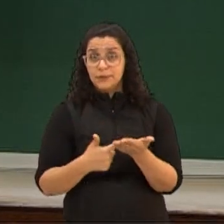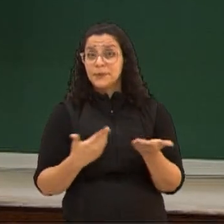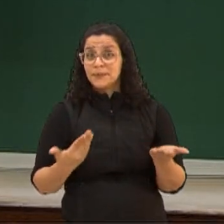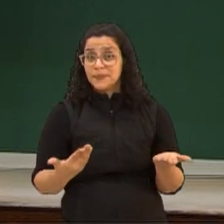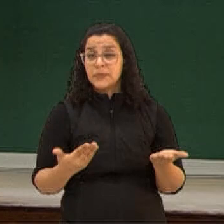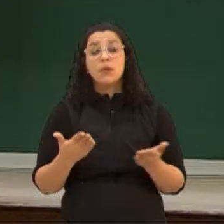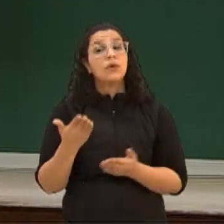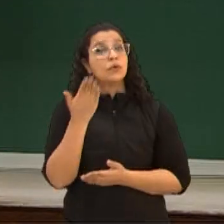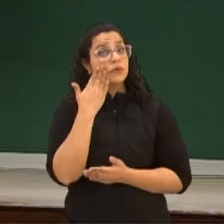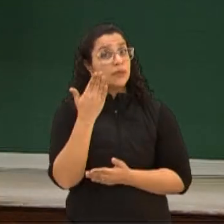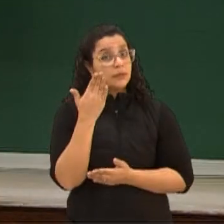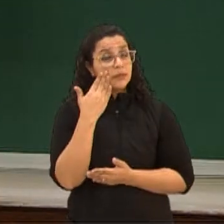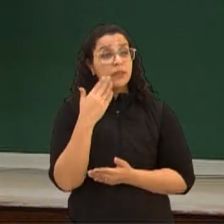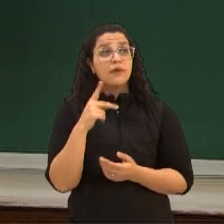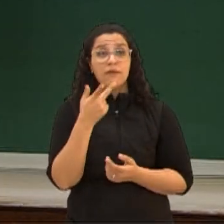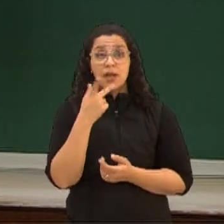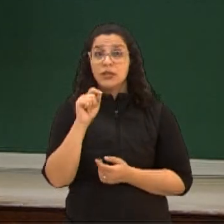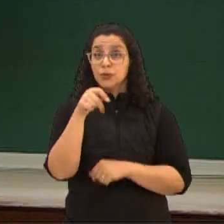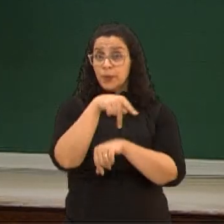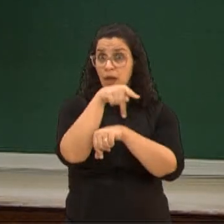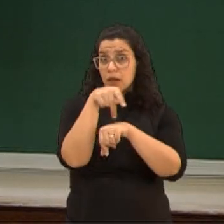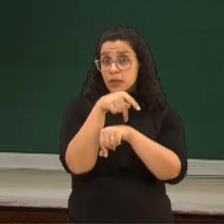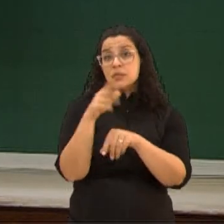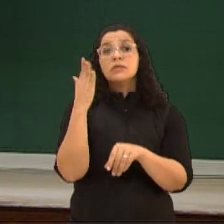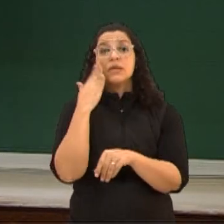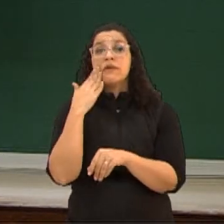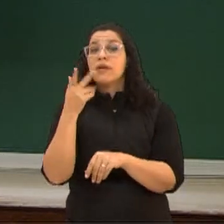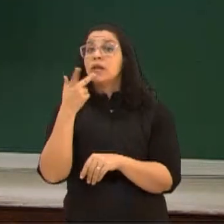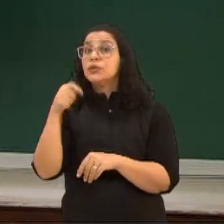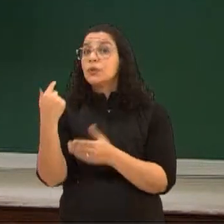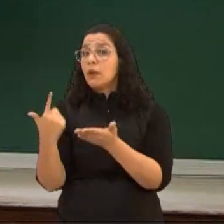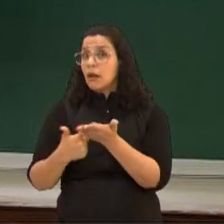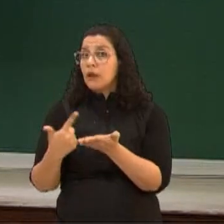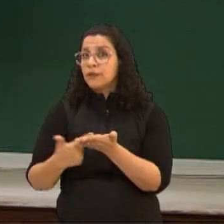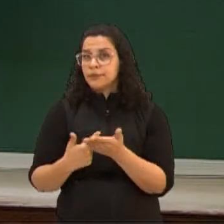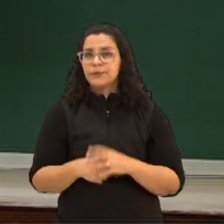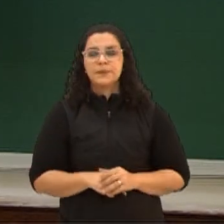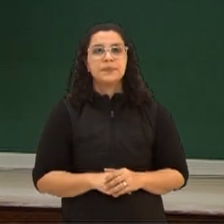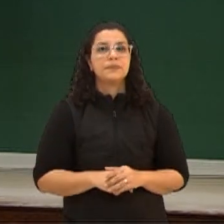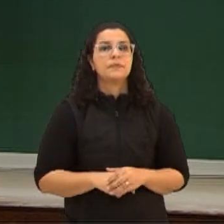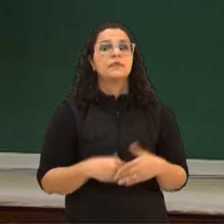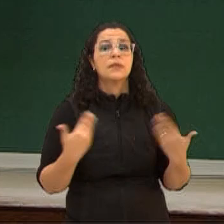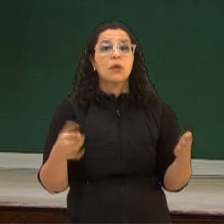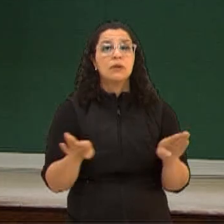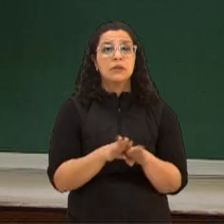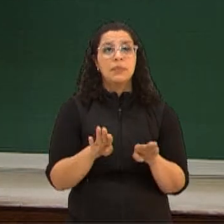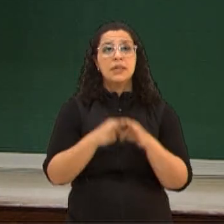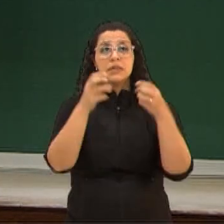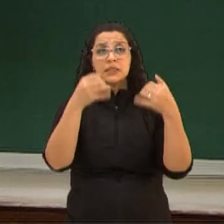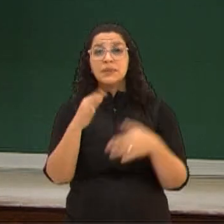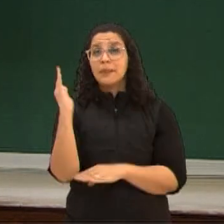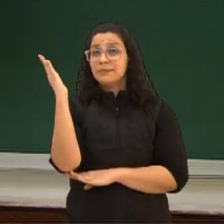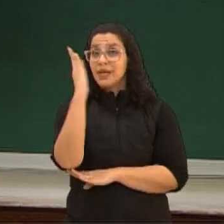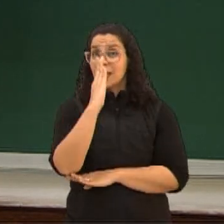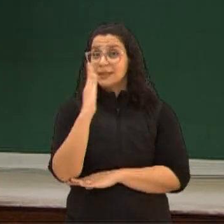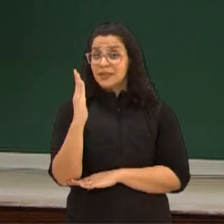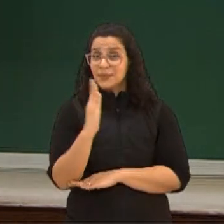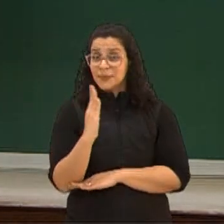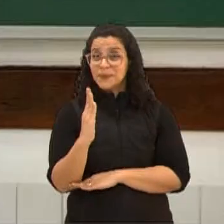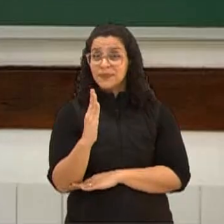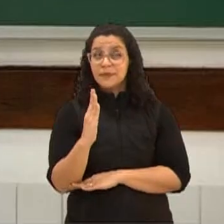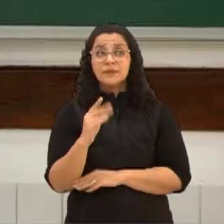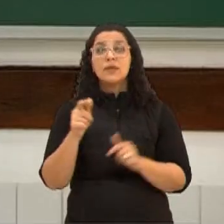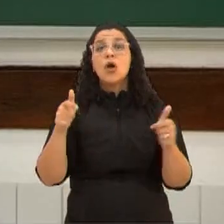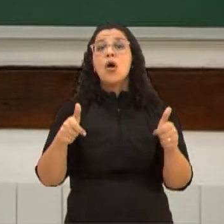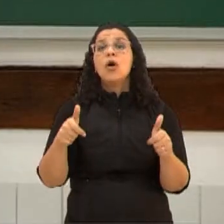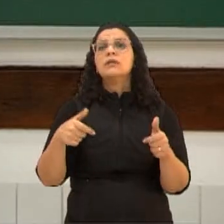eu já tenho ali, eu sei que vai falar de um país e sei também que vai falar de livros. Depois eu tenho Brasil. Qual é o